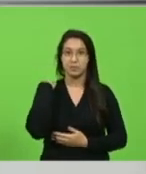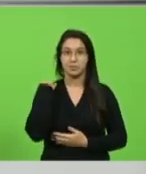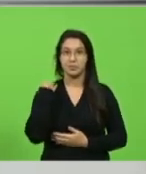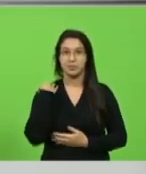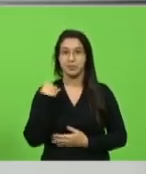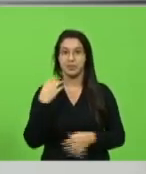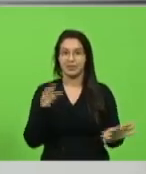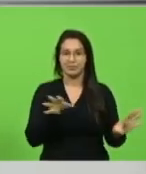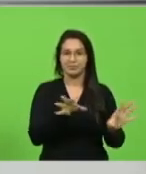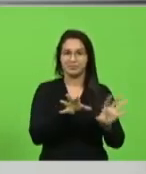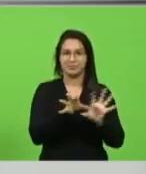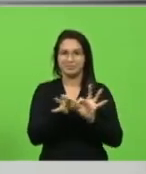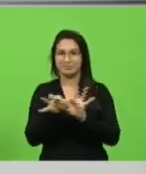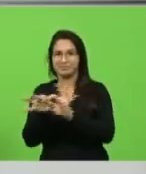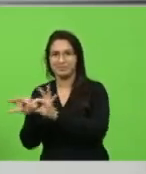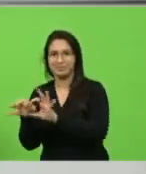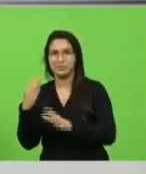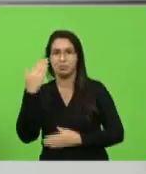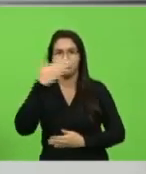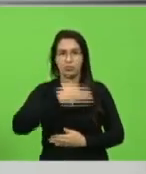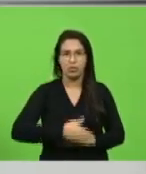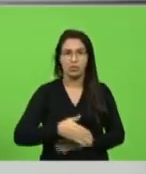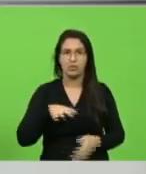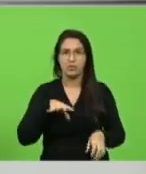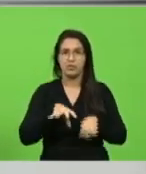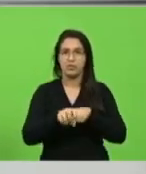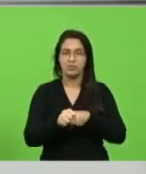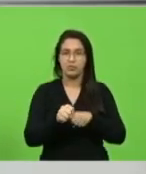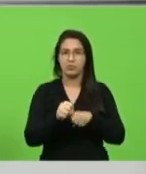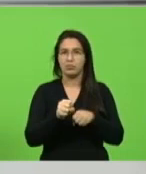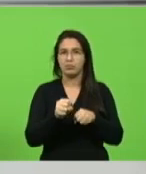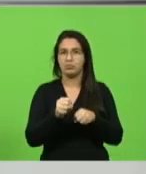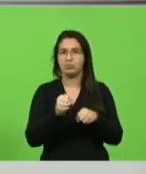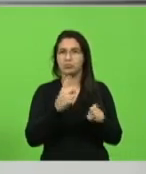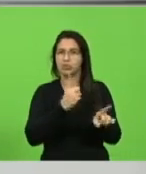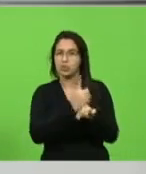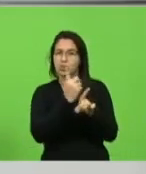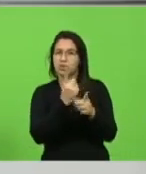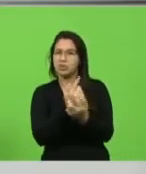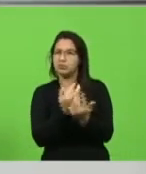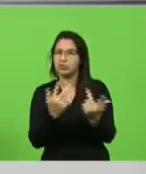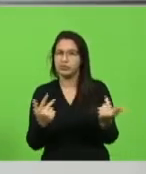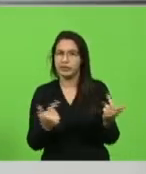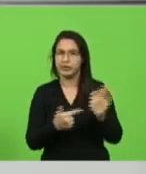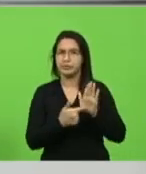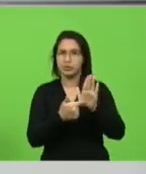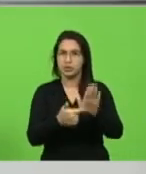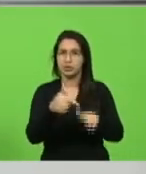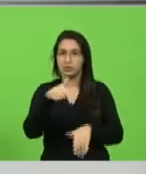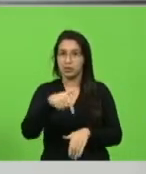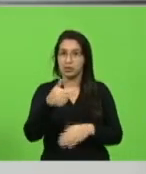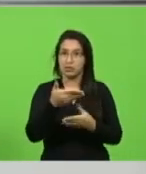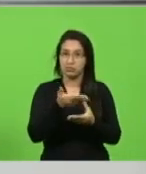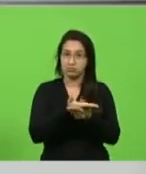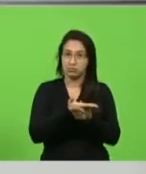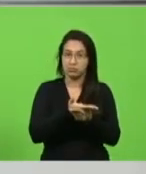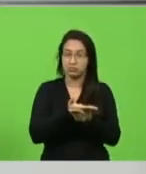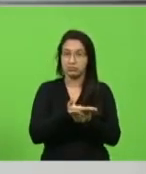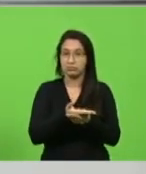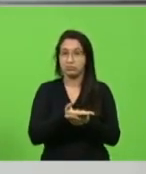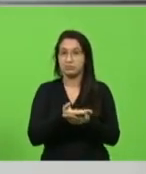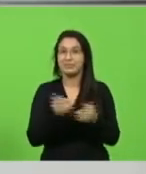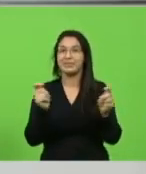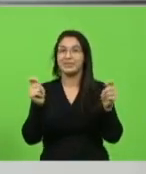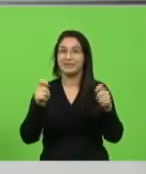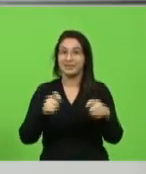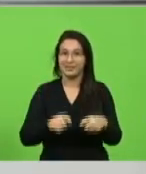indícios formada por diversos elementos apresentados nestes autos consegue, por si